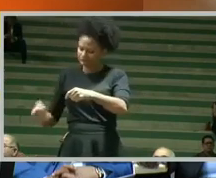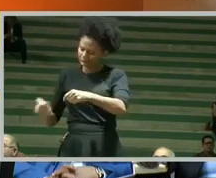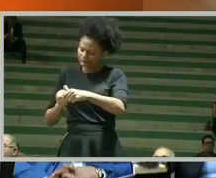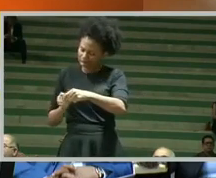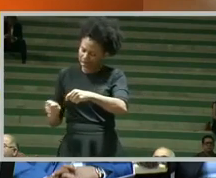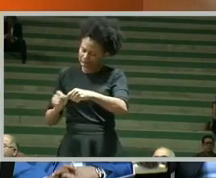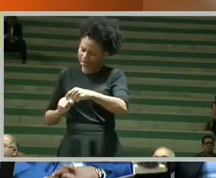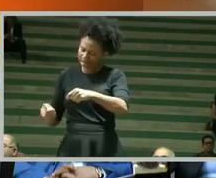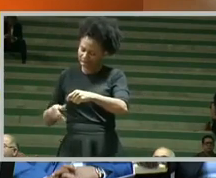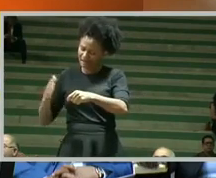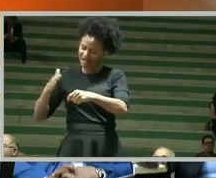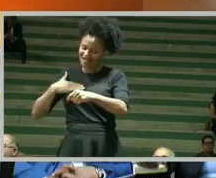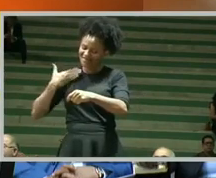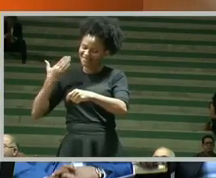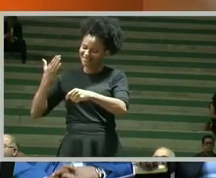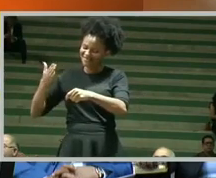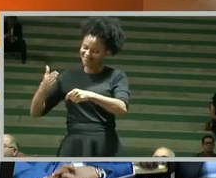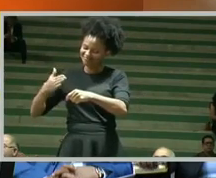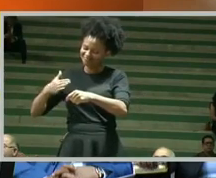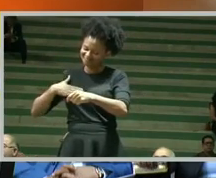dizendo: regozijai-vos.